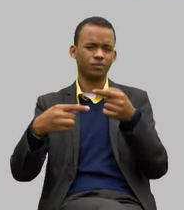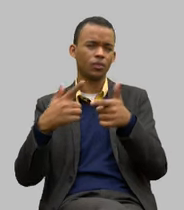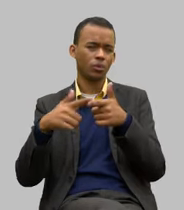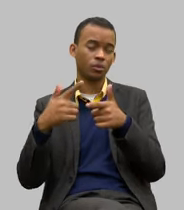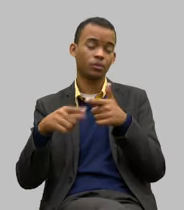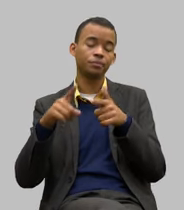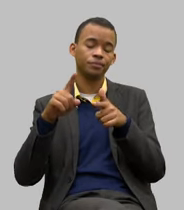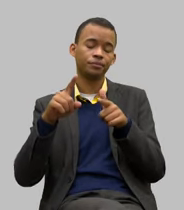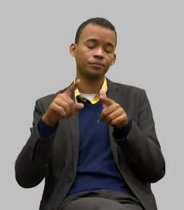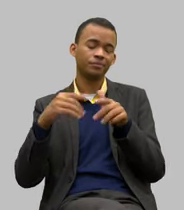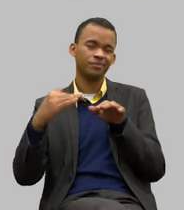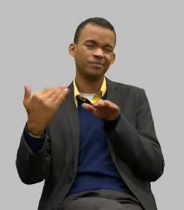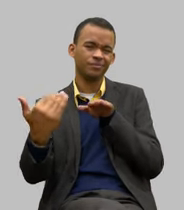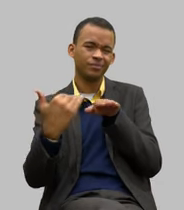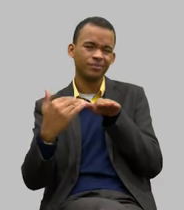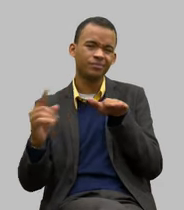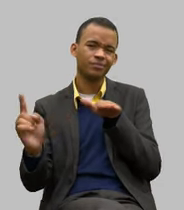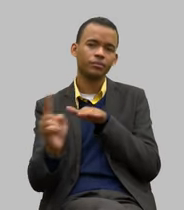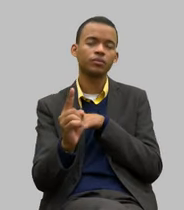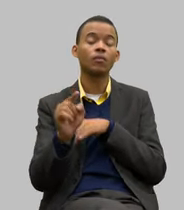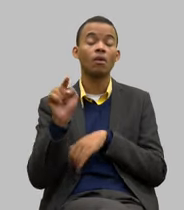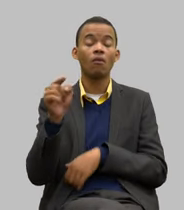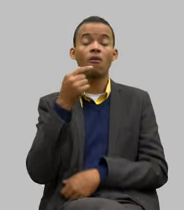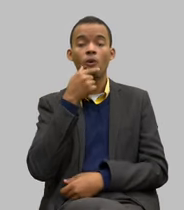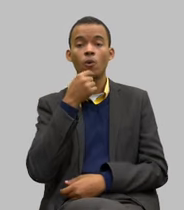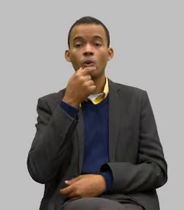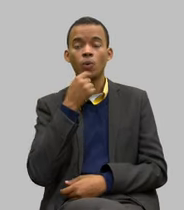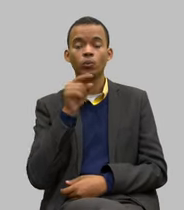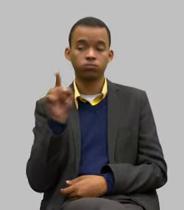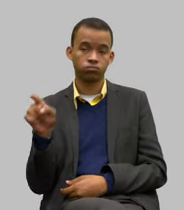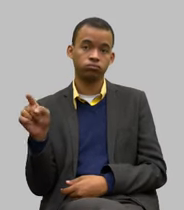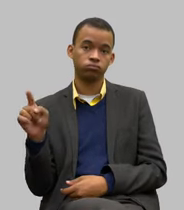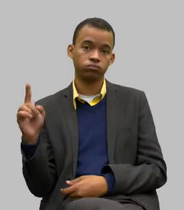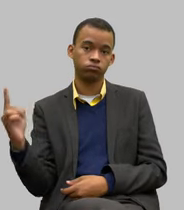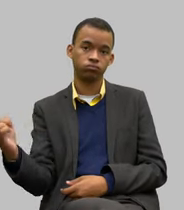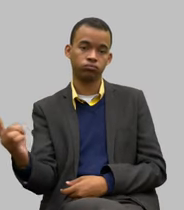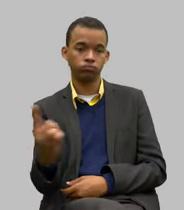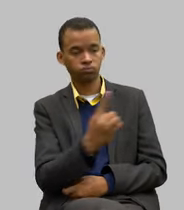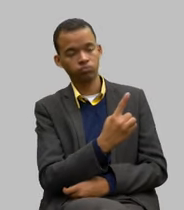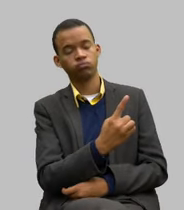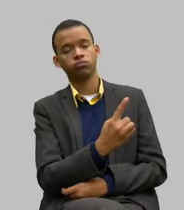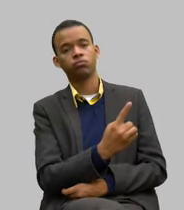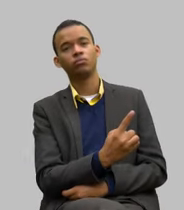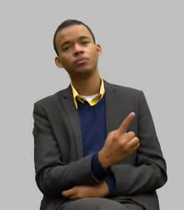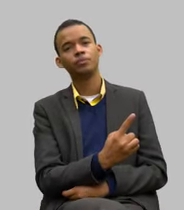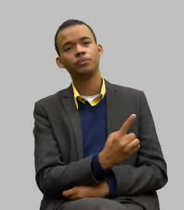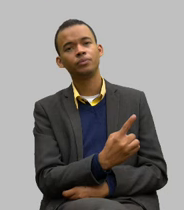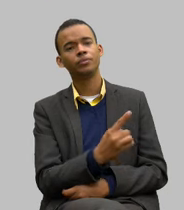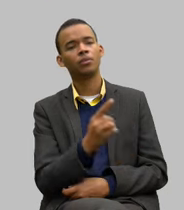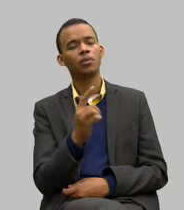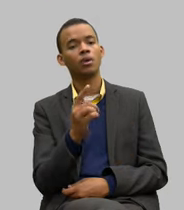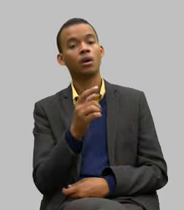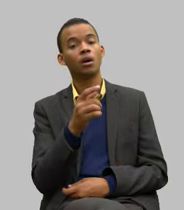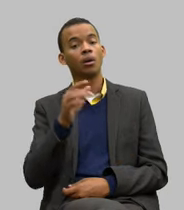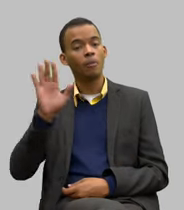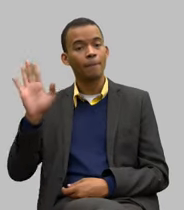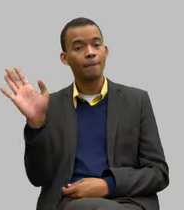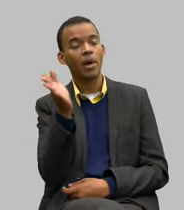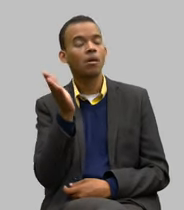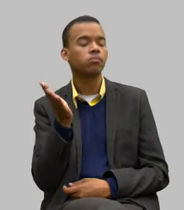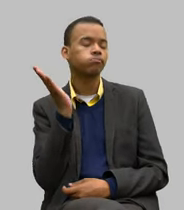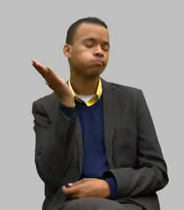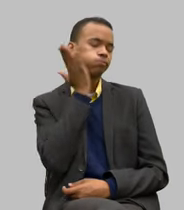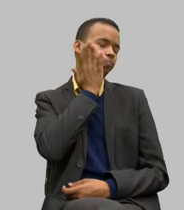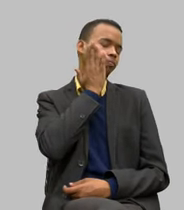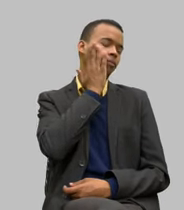trânsito o cara saiu de lá abordou a Major deu um tapa na cara da Major da Major